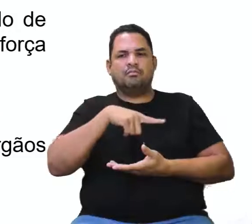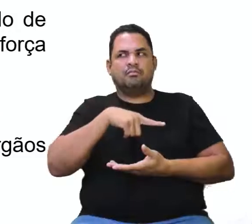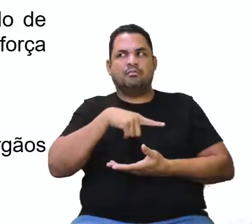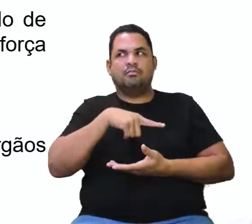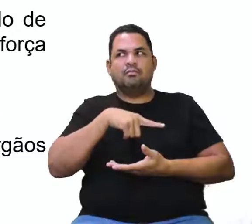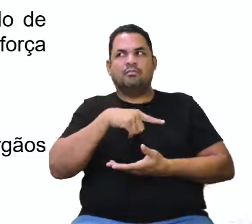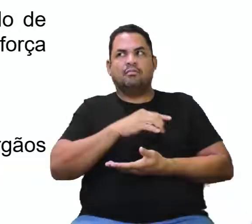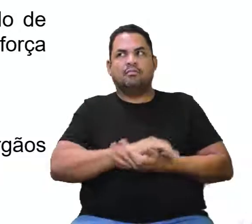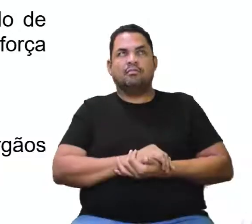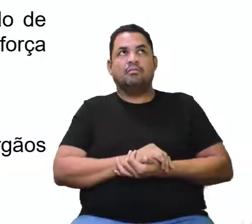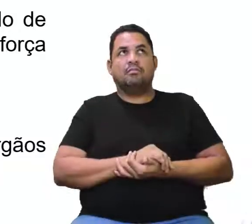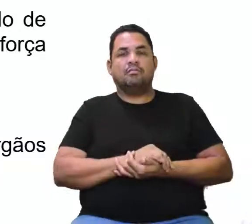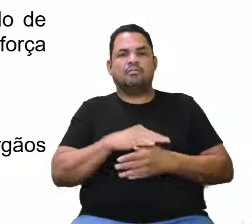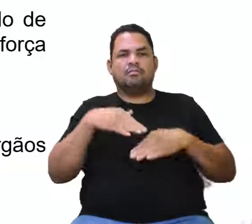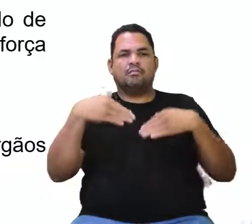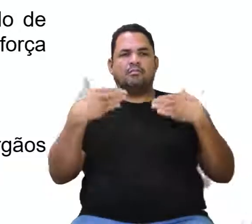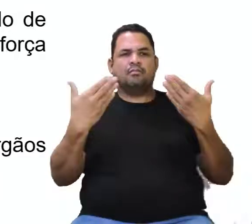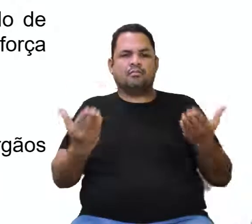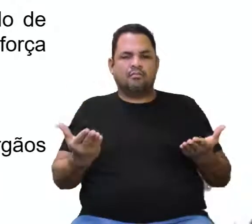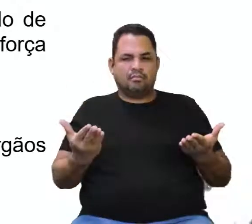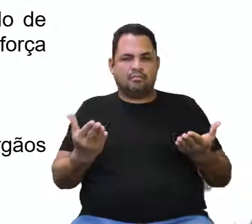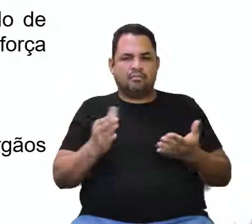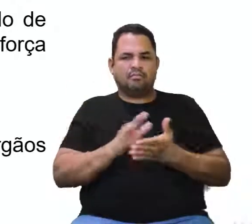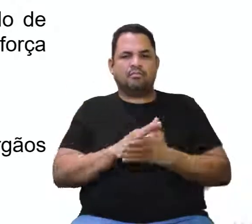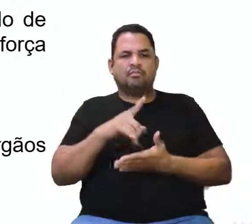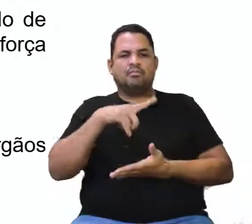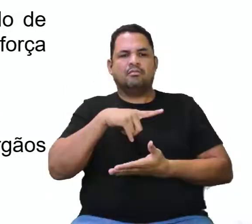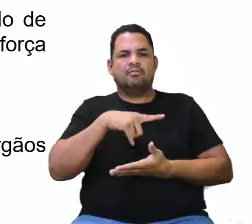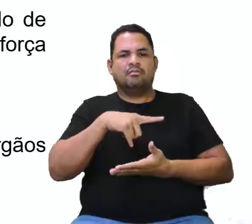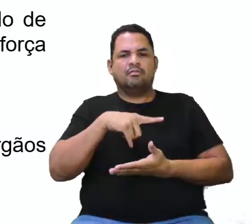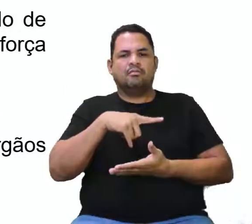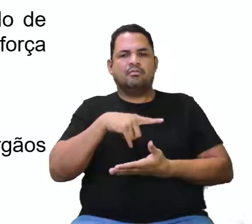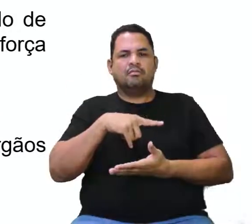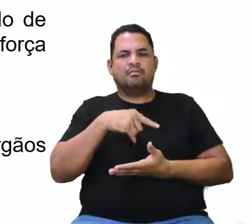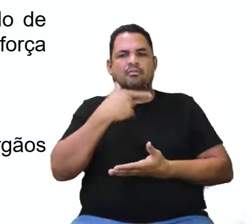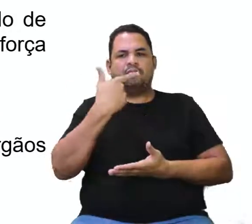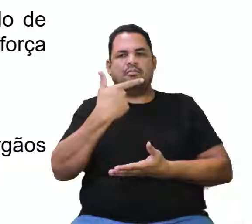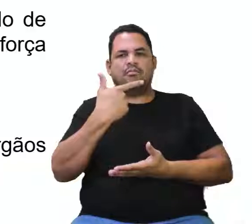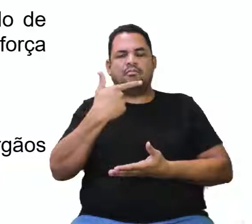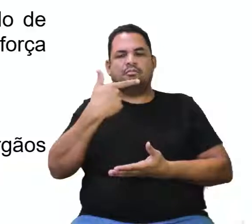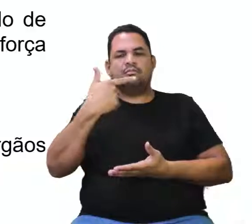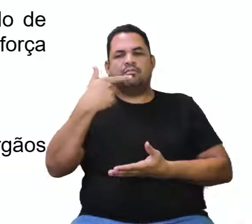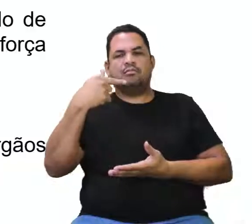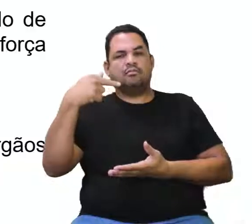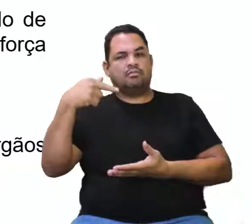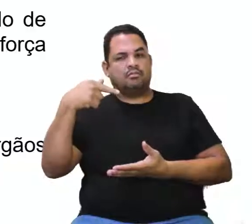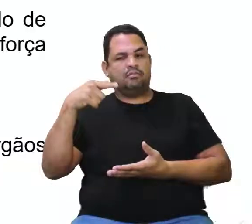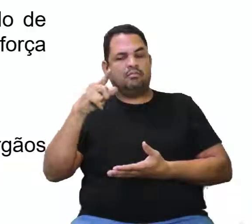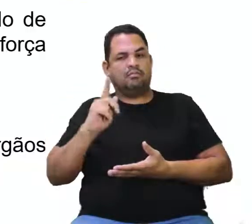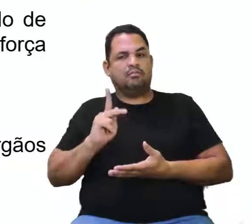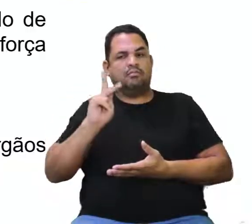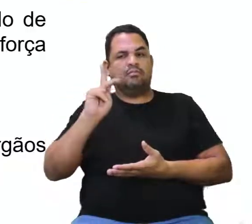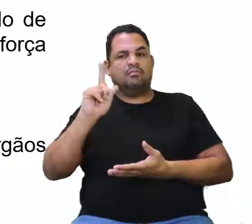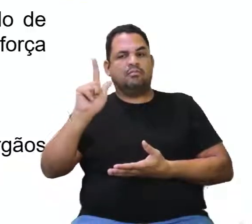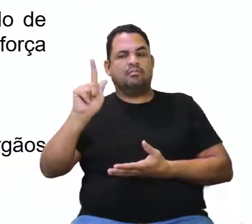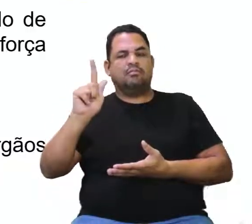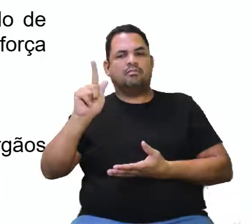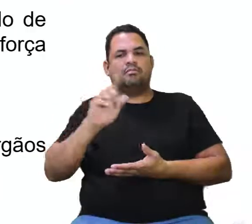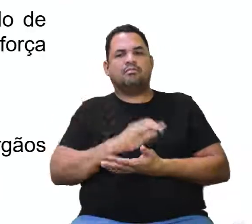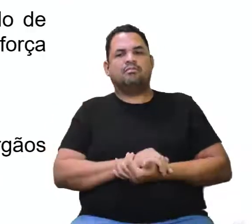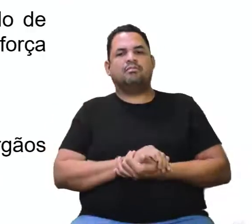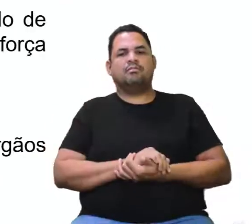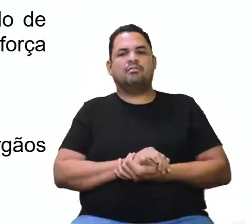peso de 5 quilos. Quando eu passo aqui, eu tenho 27 quilos. Olha aqui, nos